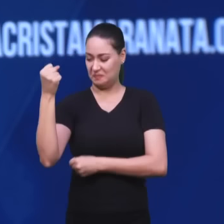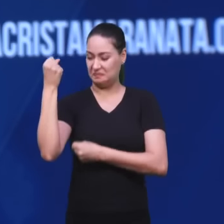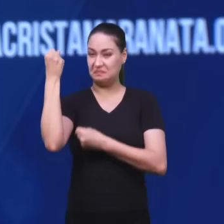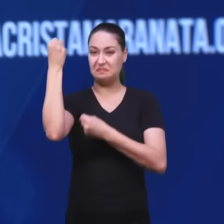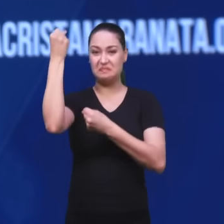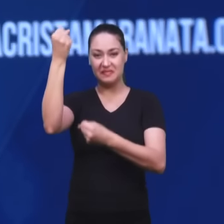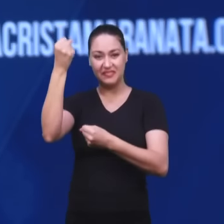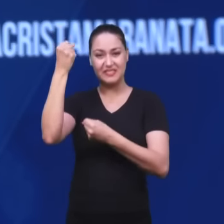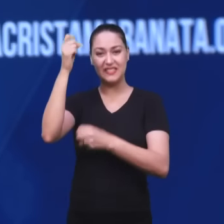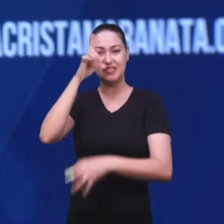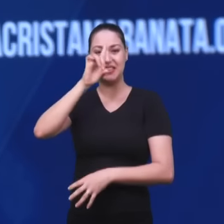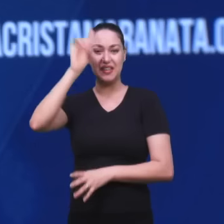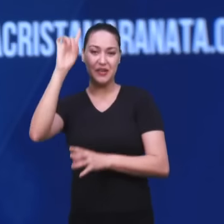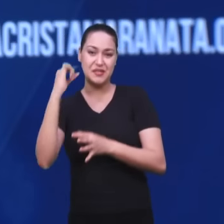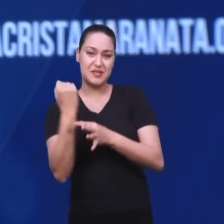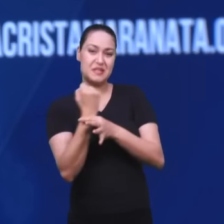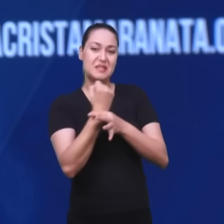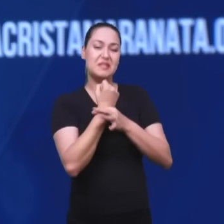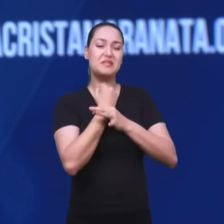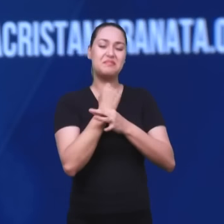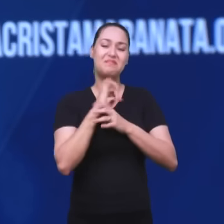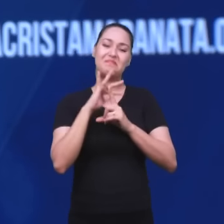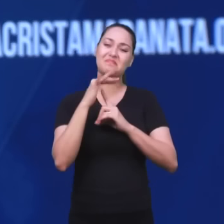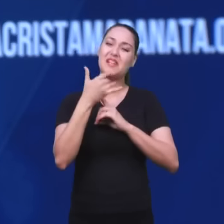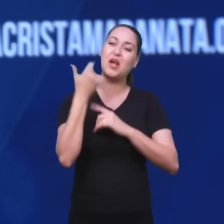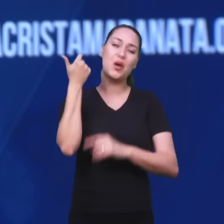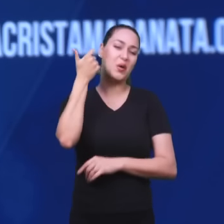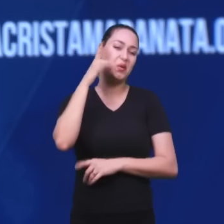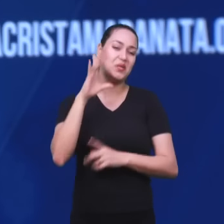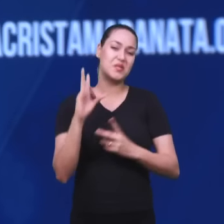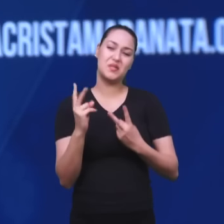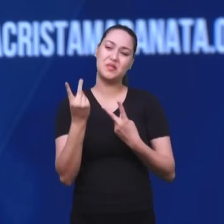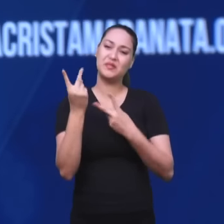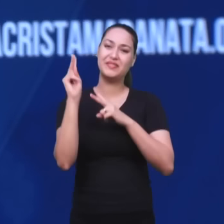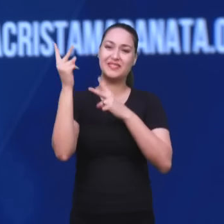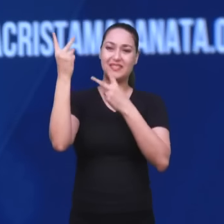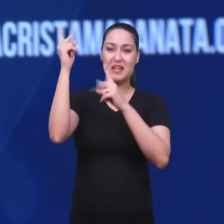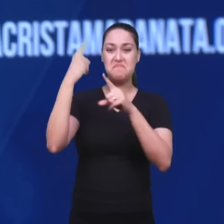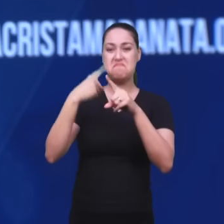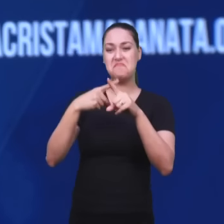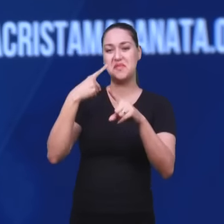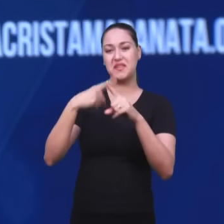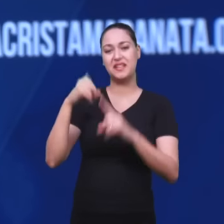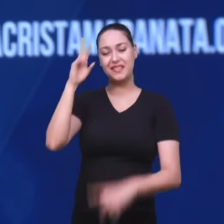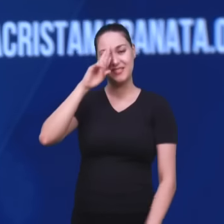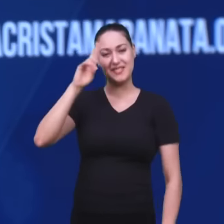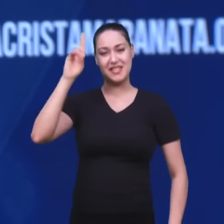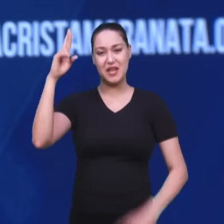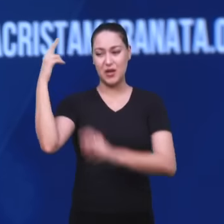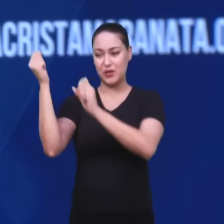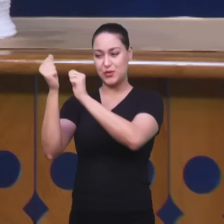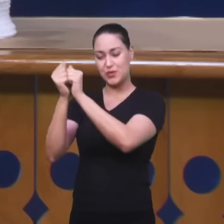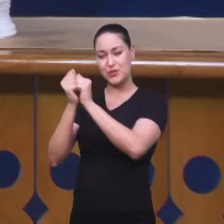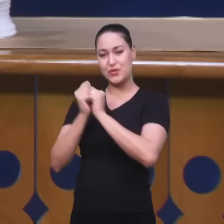nosso Deus Nós atravessamos Um batalhão De inimigos Porque o Senhor Ele está À nossa frente